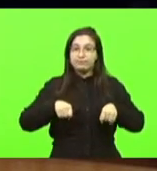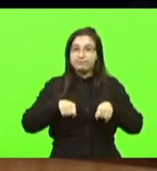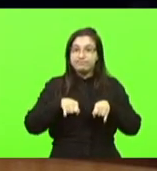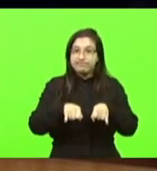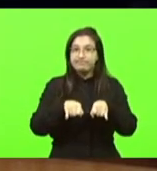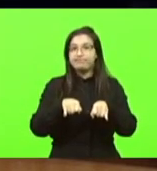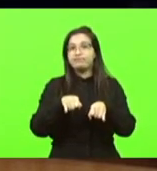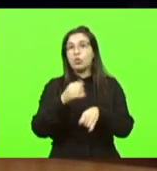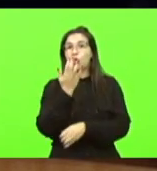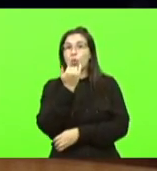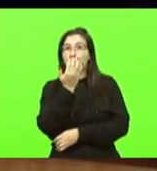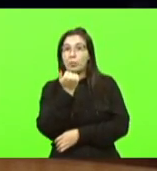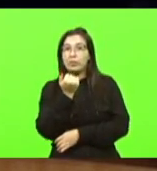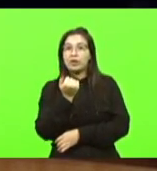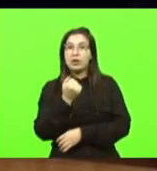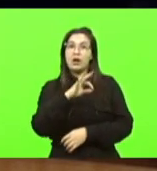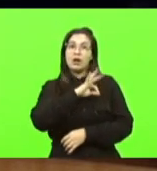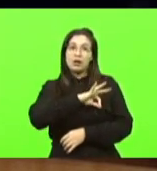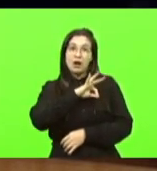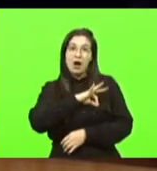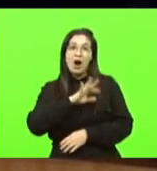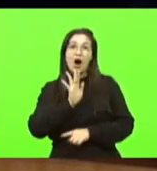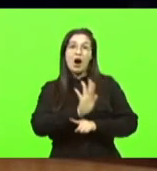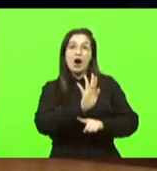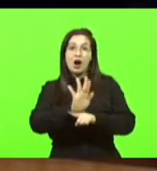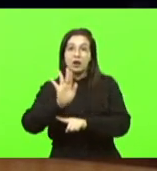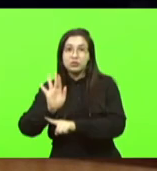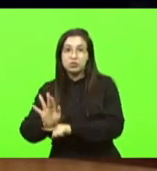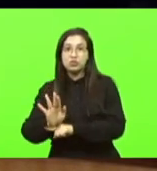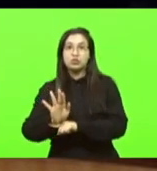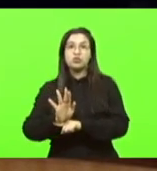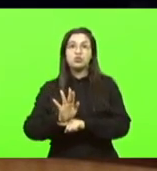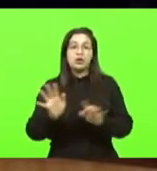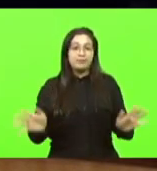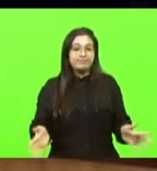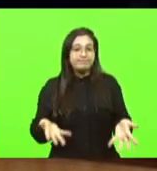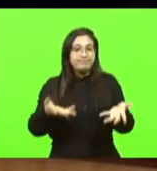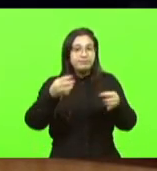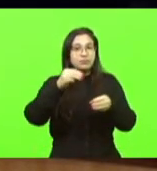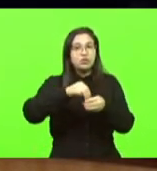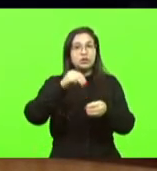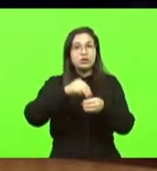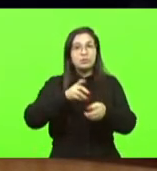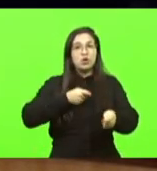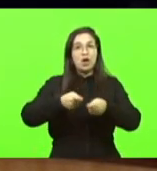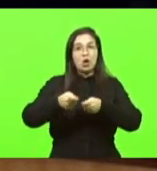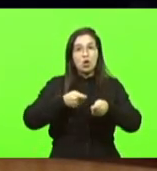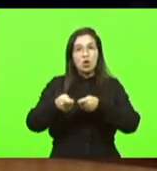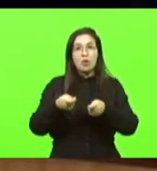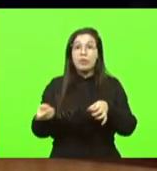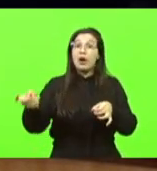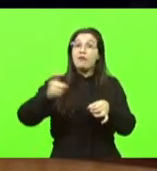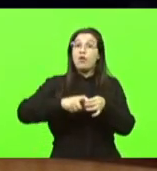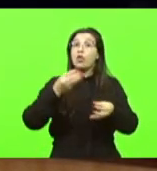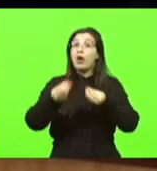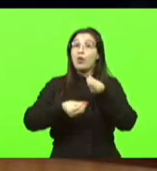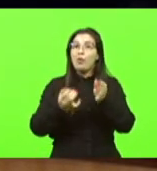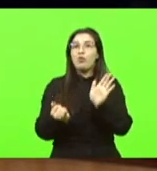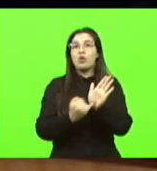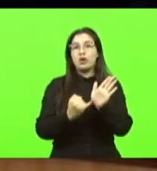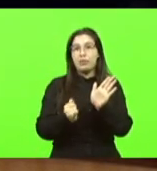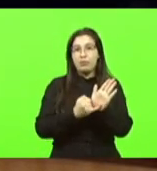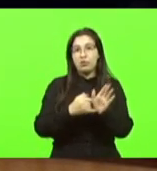é problema a renda ajuda aquece os e a economia e volta em forma de impostos